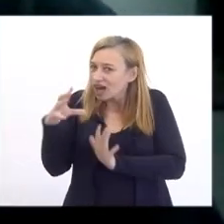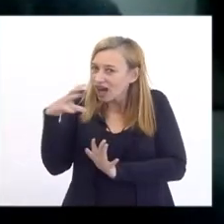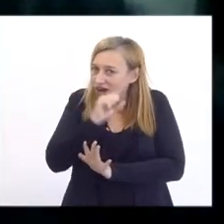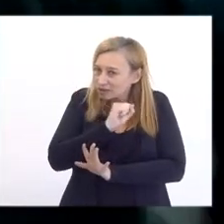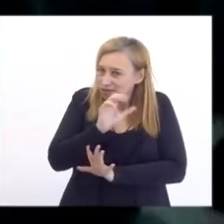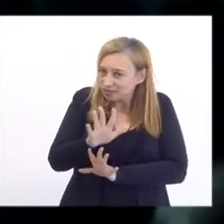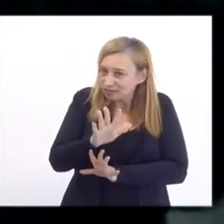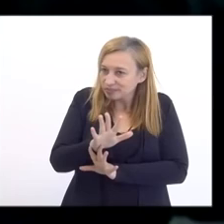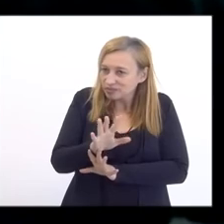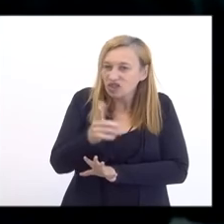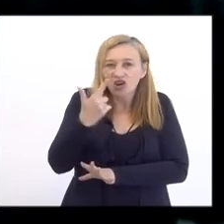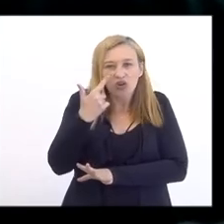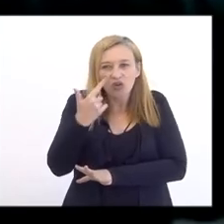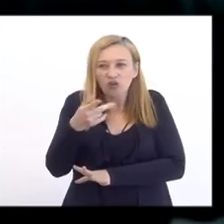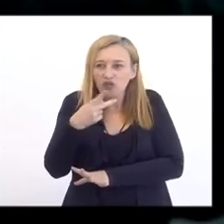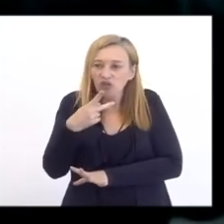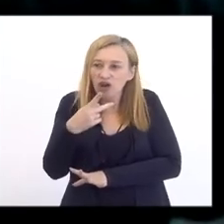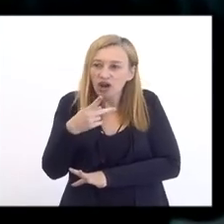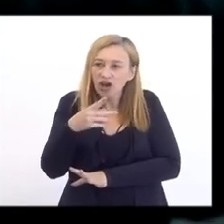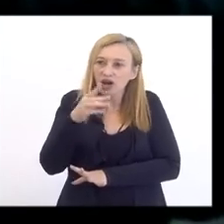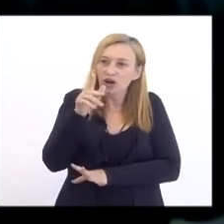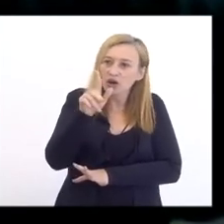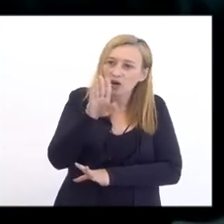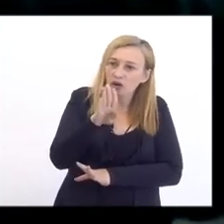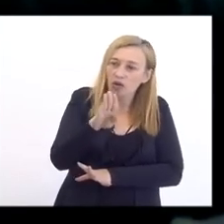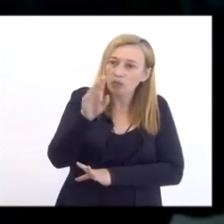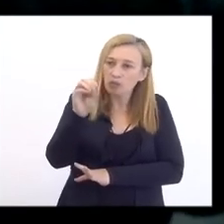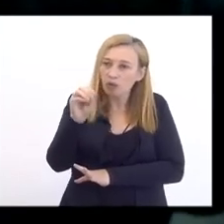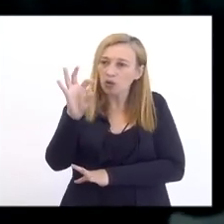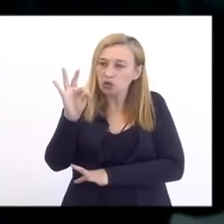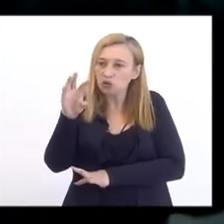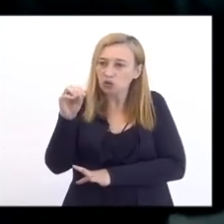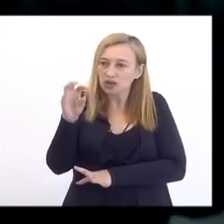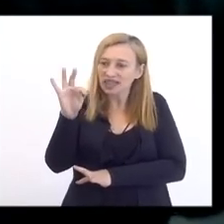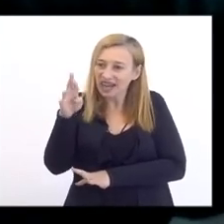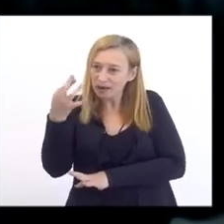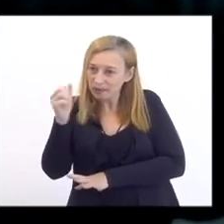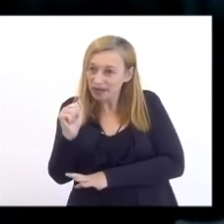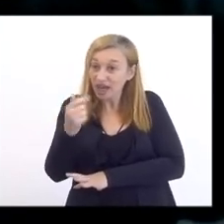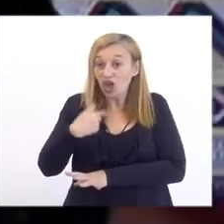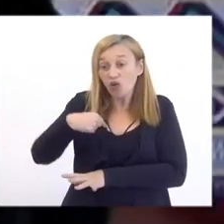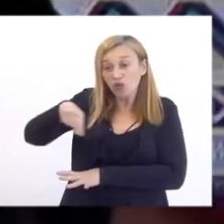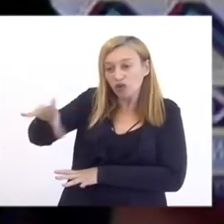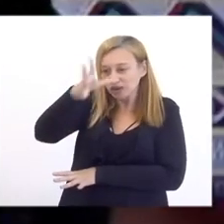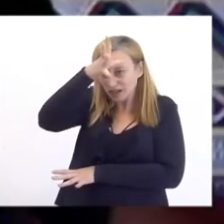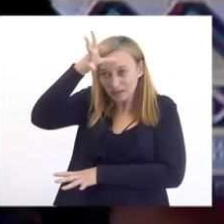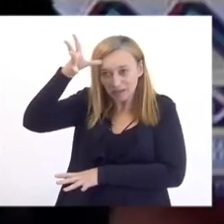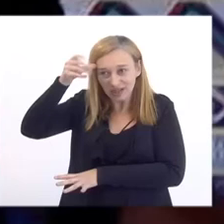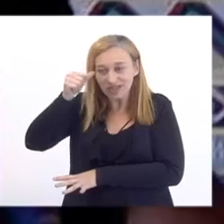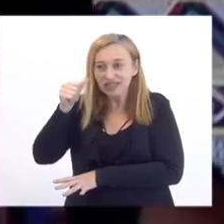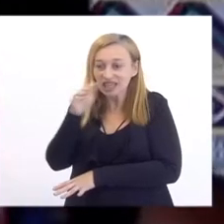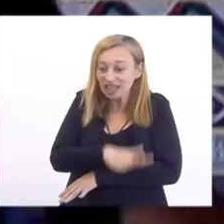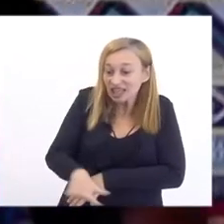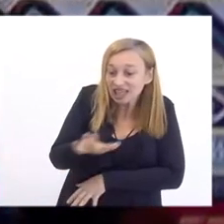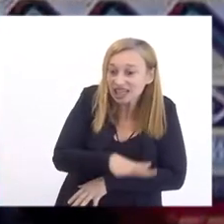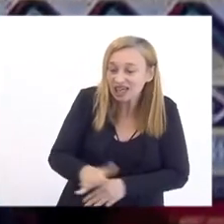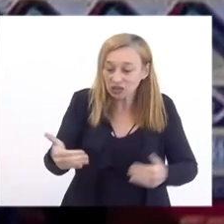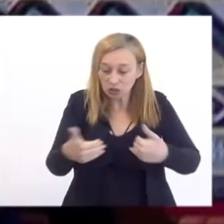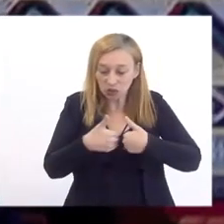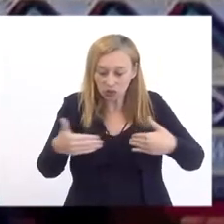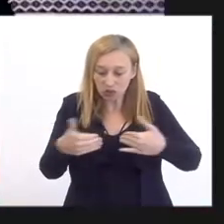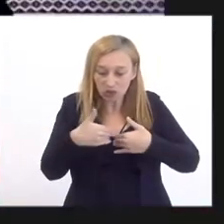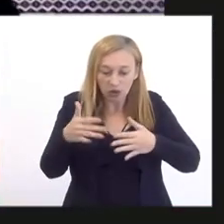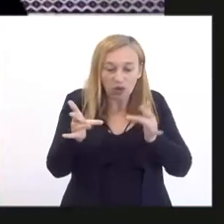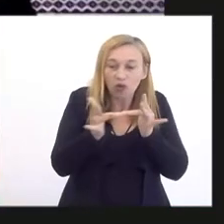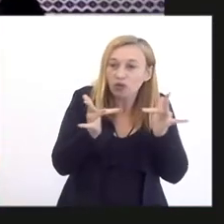rápida. Você já ouviu falar de bototerapia? Eu vi na Amazônia crianças autistas em contato com